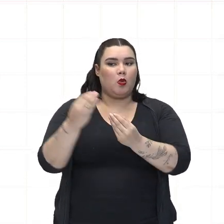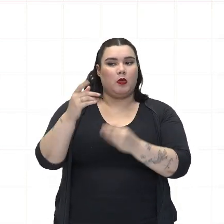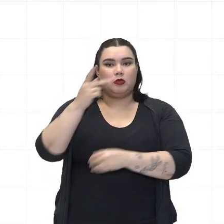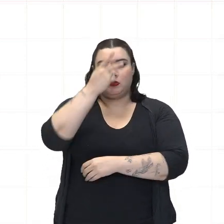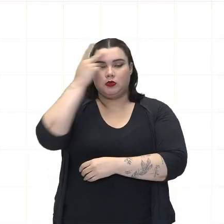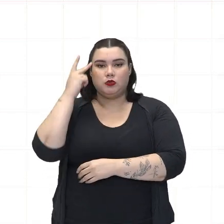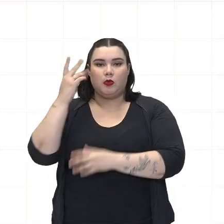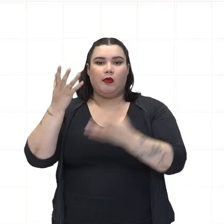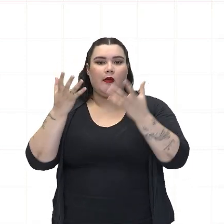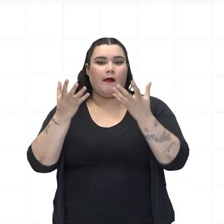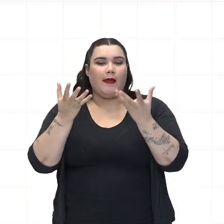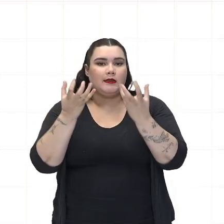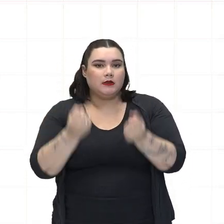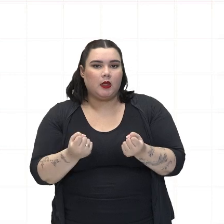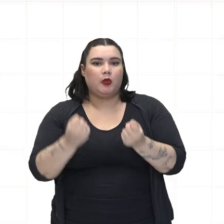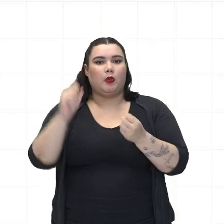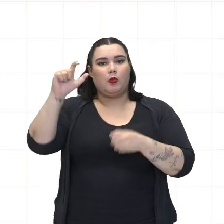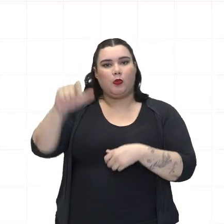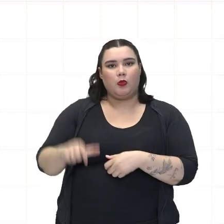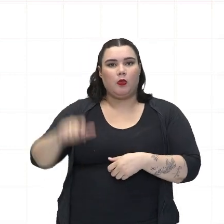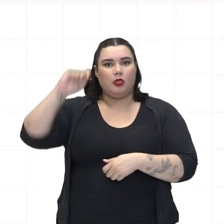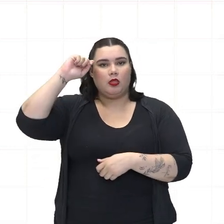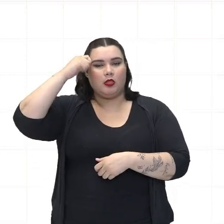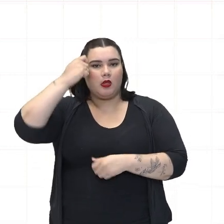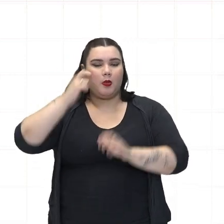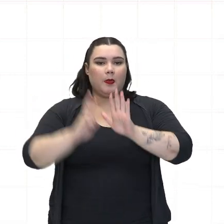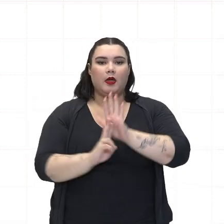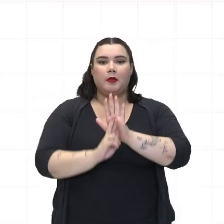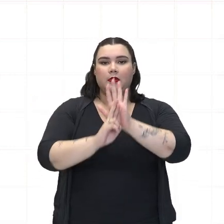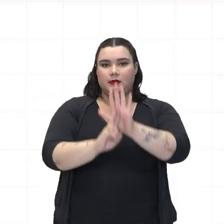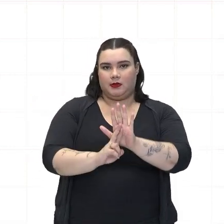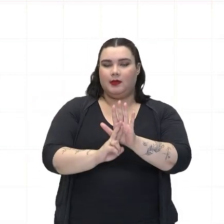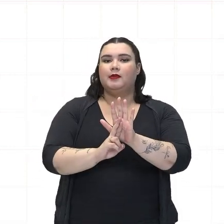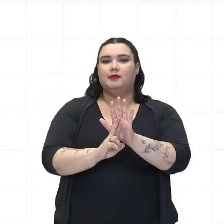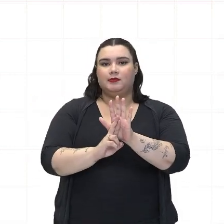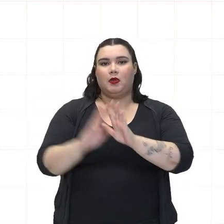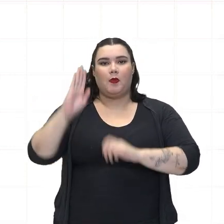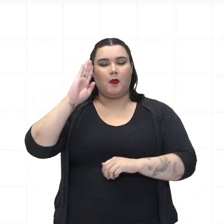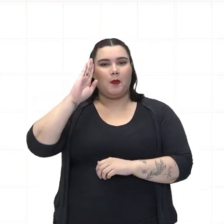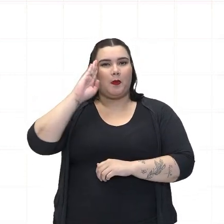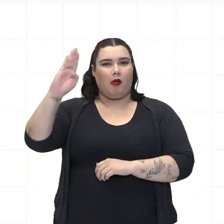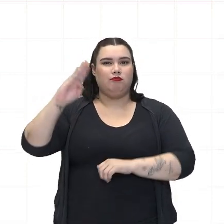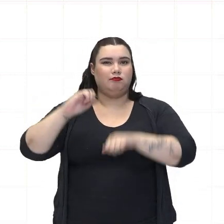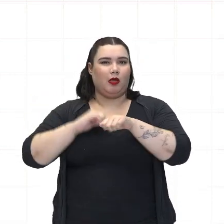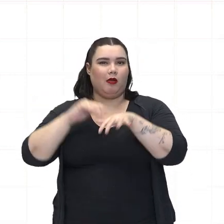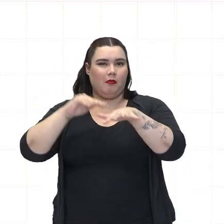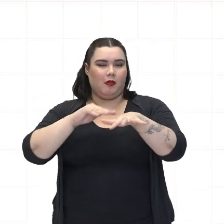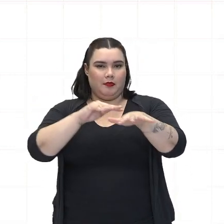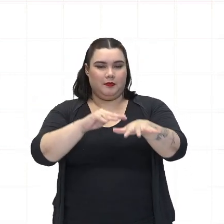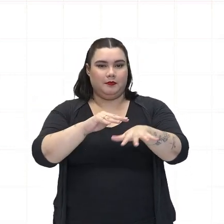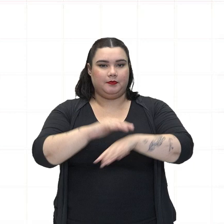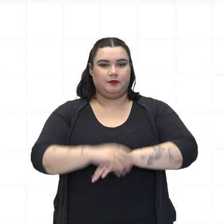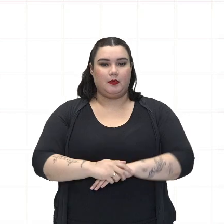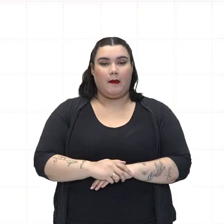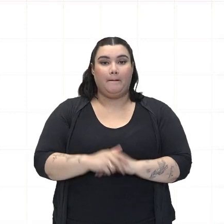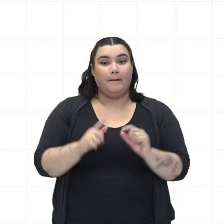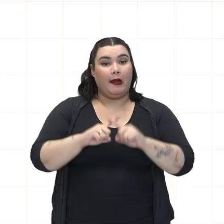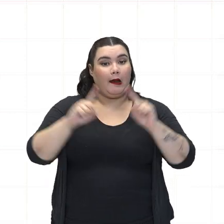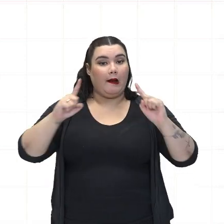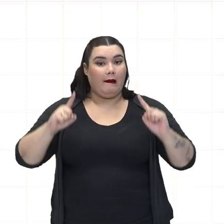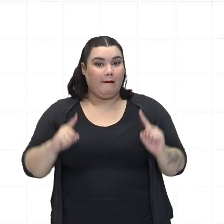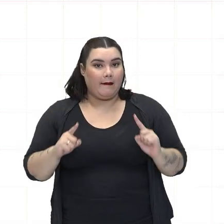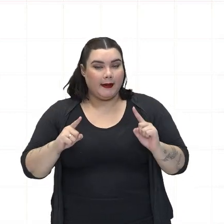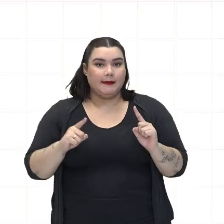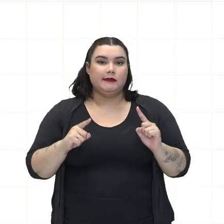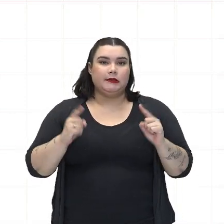do ex-escravizado, por assim dizer, ao Exército Brasileiro. Só que essa medida, basicamente, ela é meio